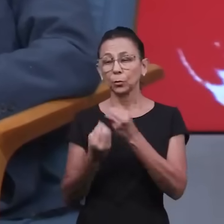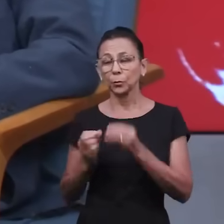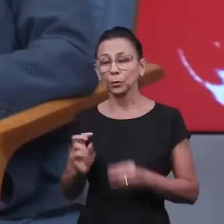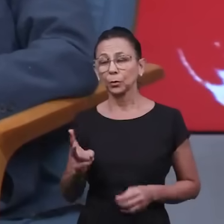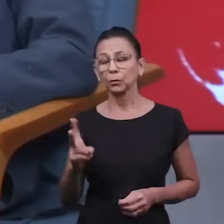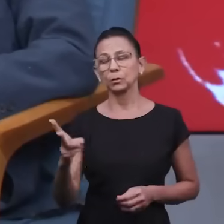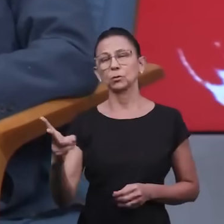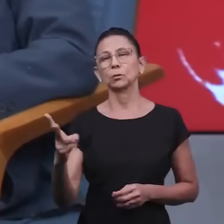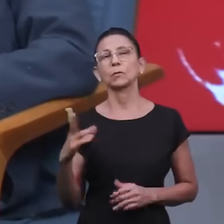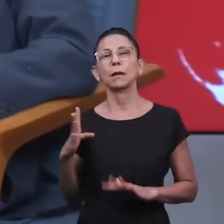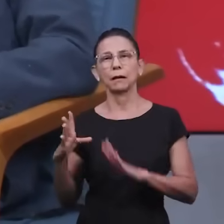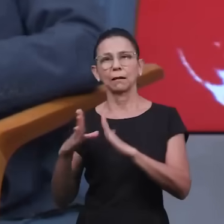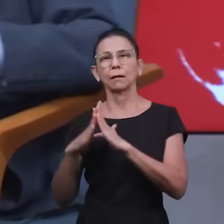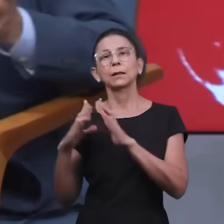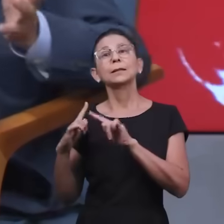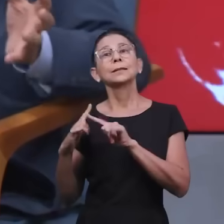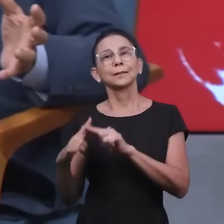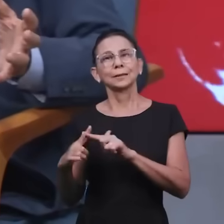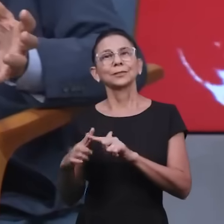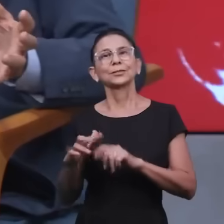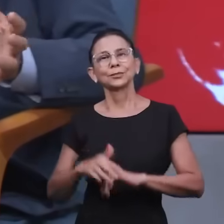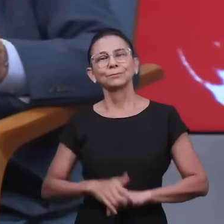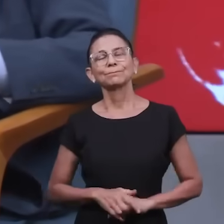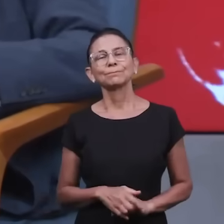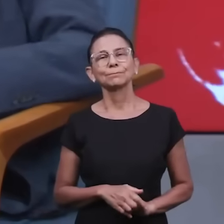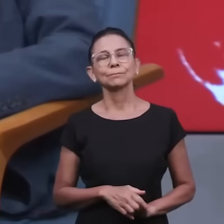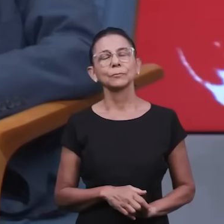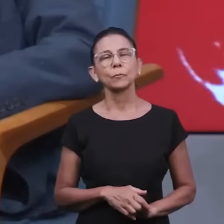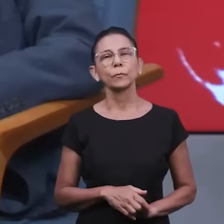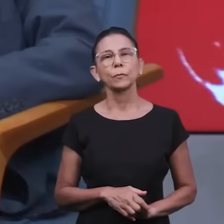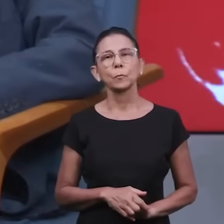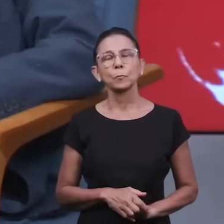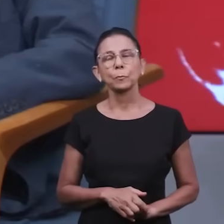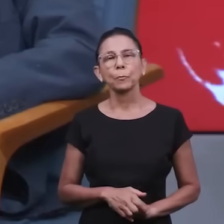dessa forma. O primeiro momento